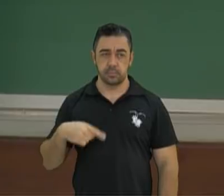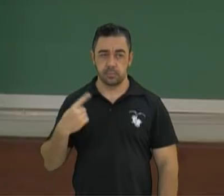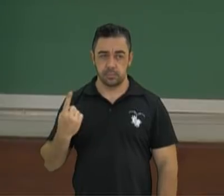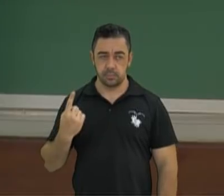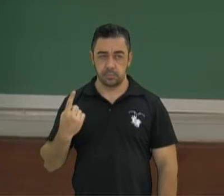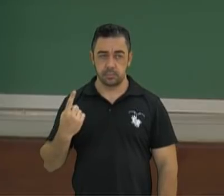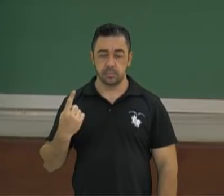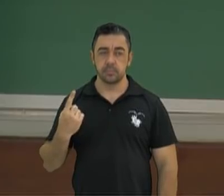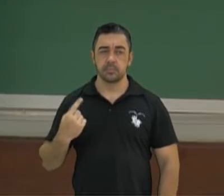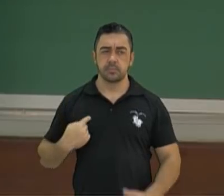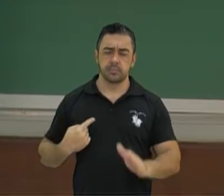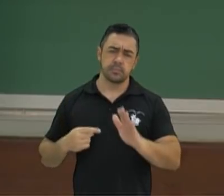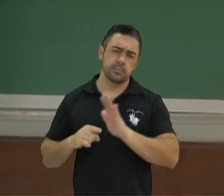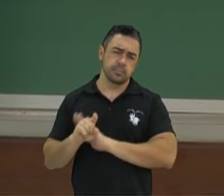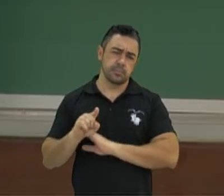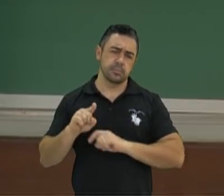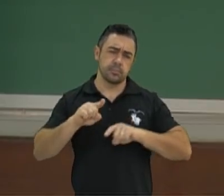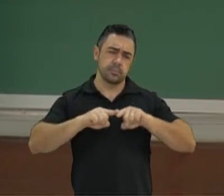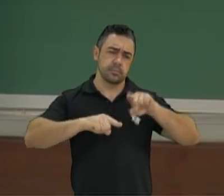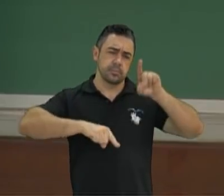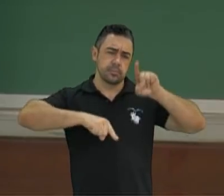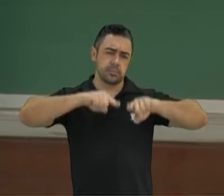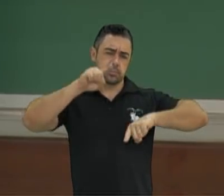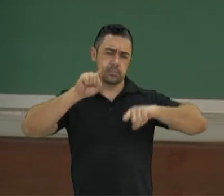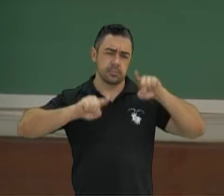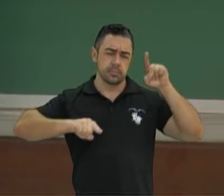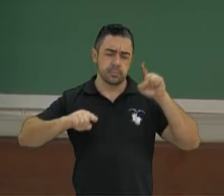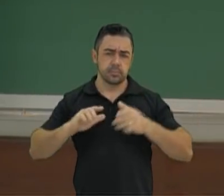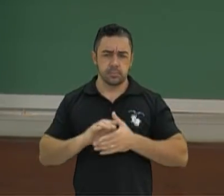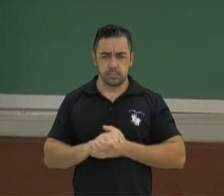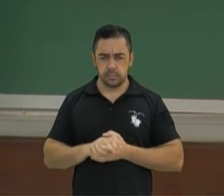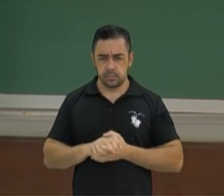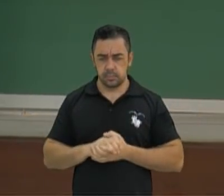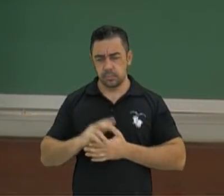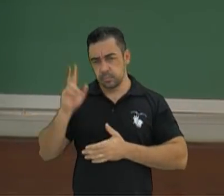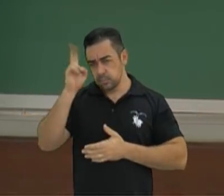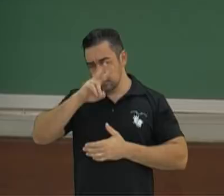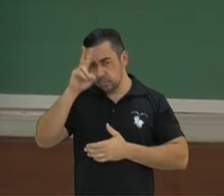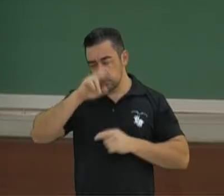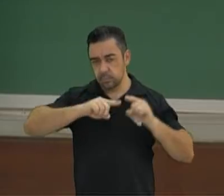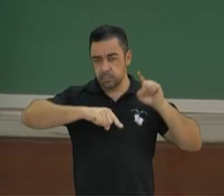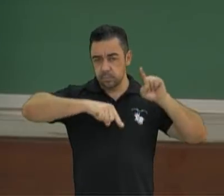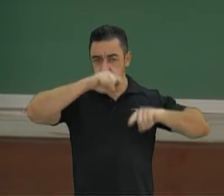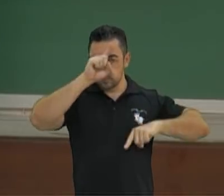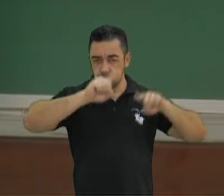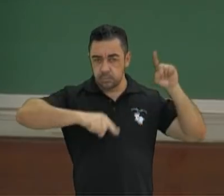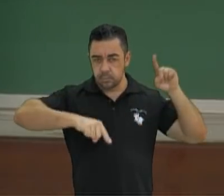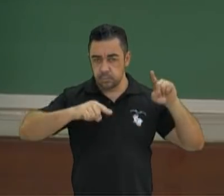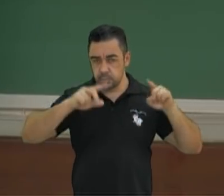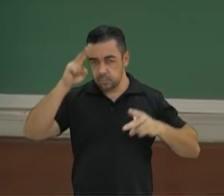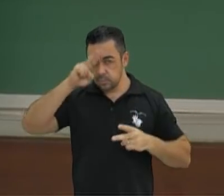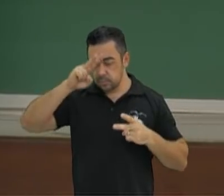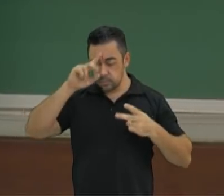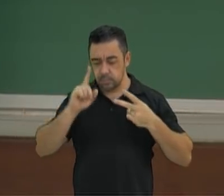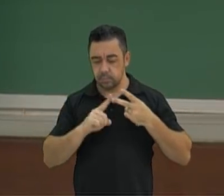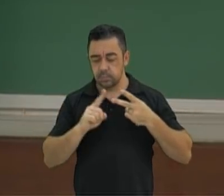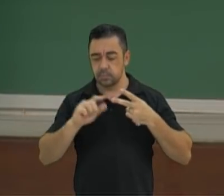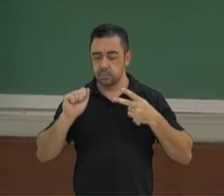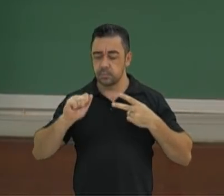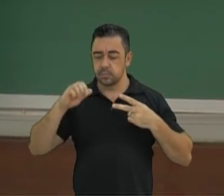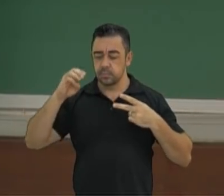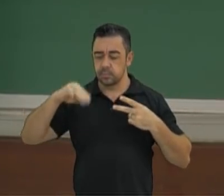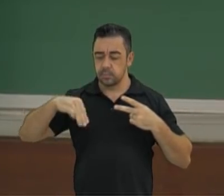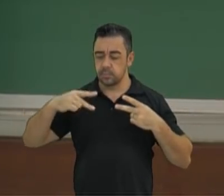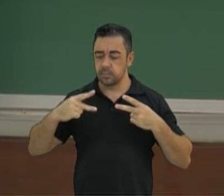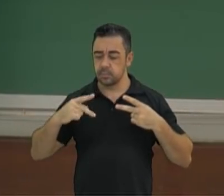4,1 graus Celsius, qual é a variação? Lembra de variação? Lembra de amplitude? A